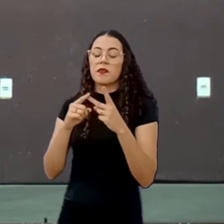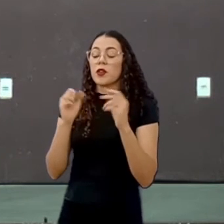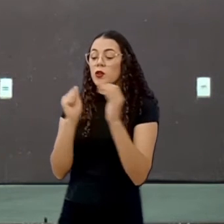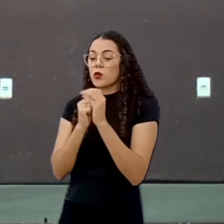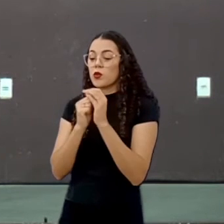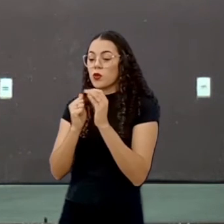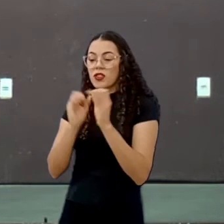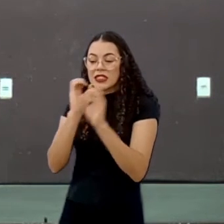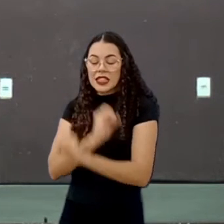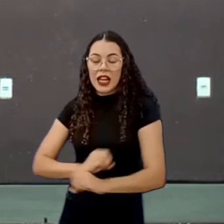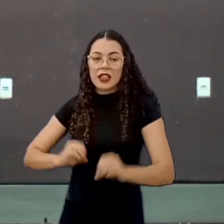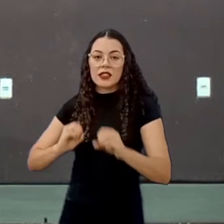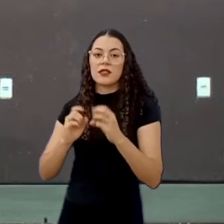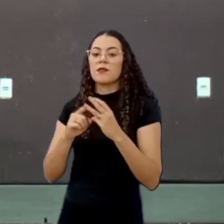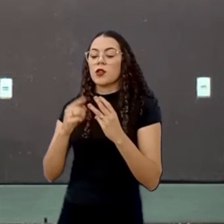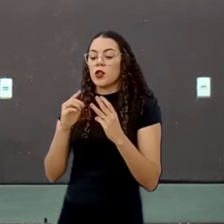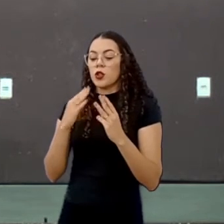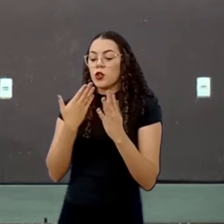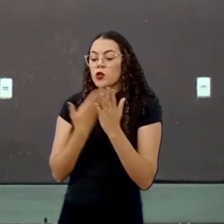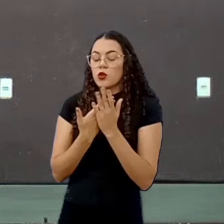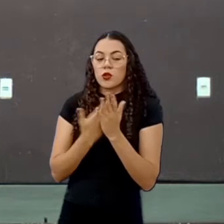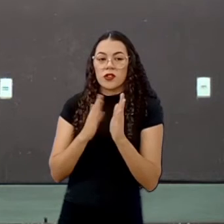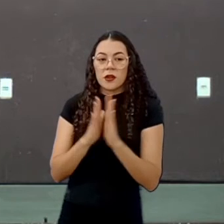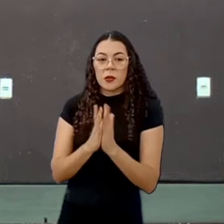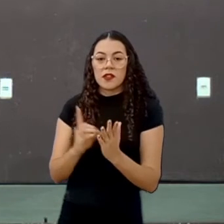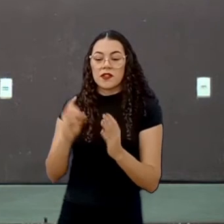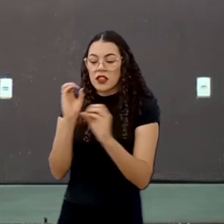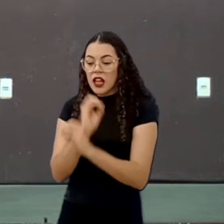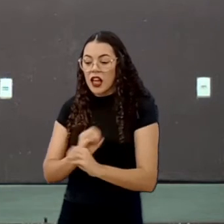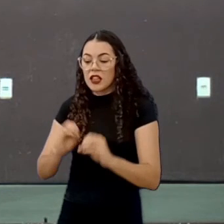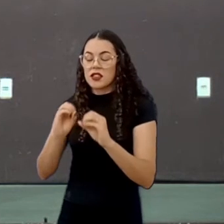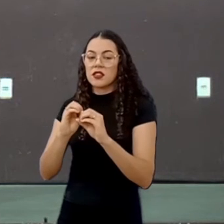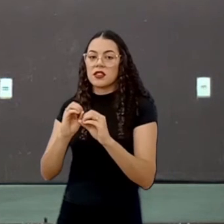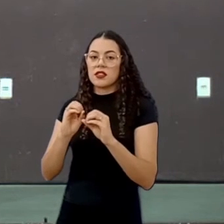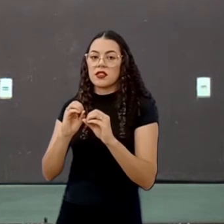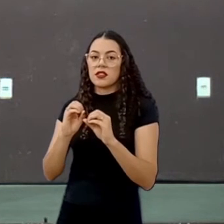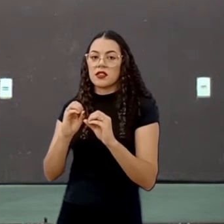Senhor, se você não estuda a palavra de Deus, a revelação dEle,